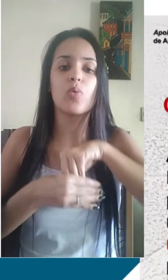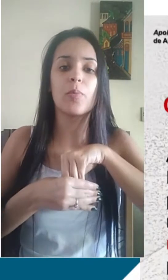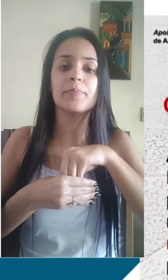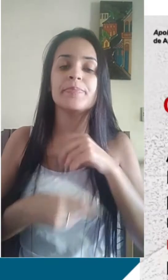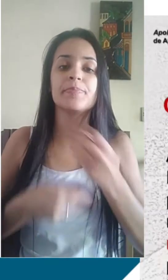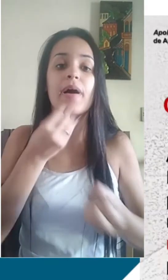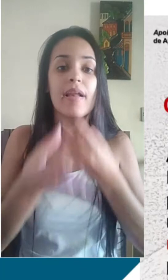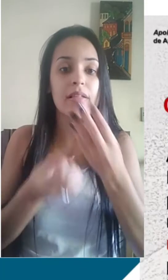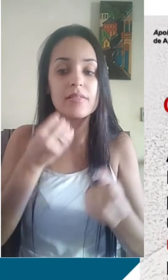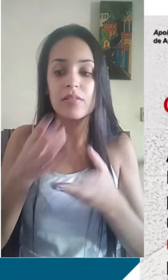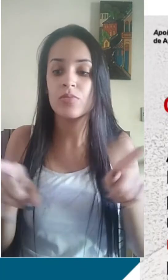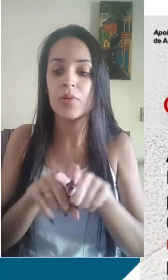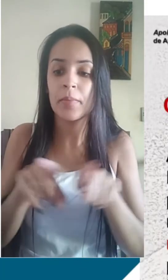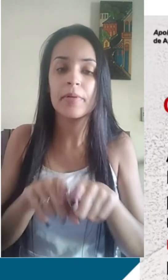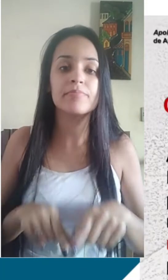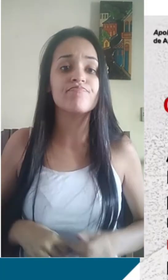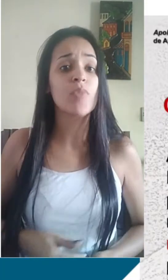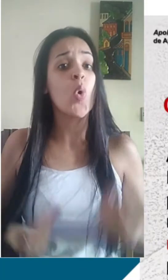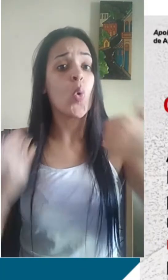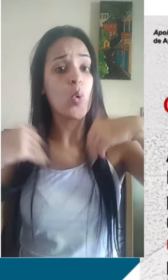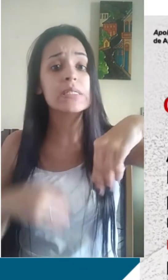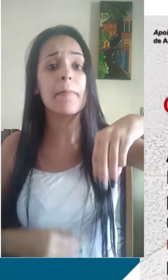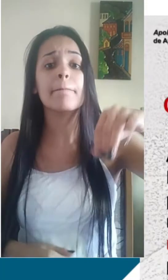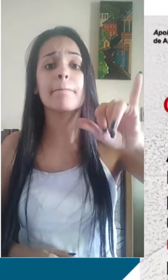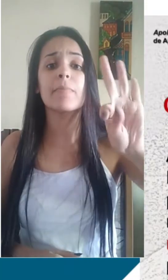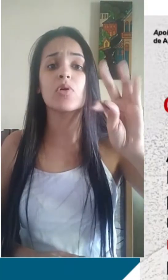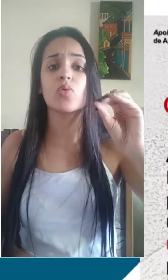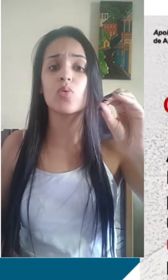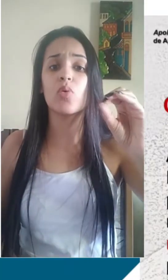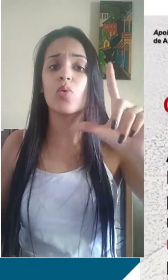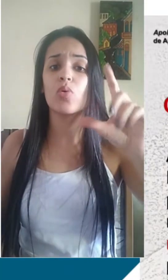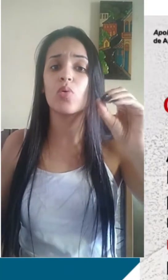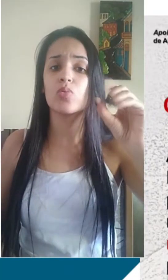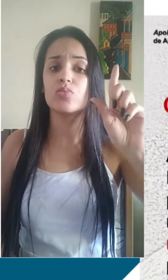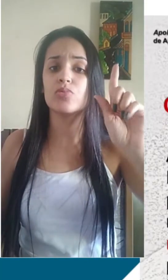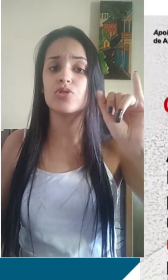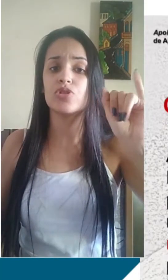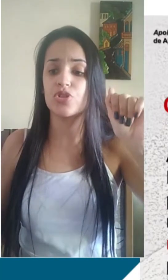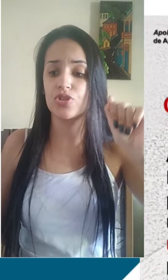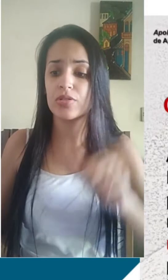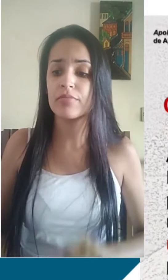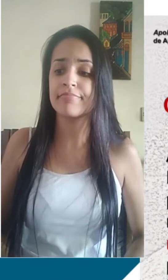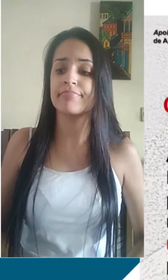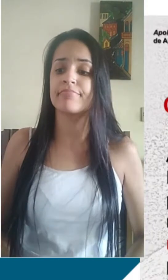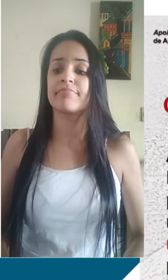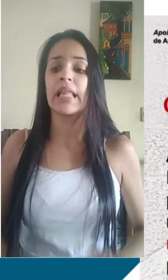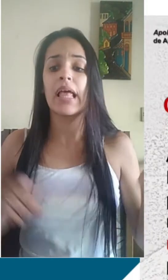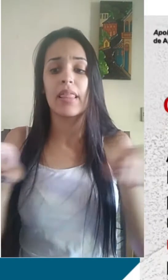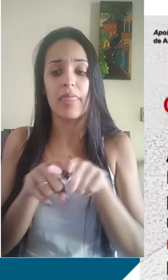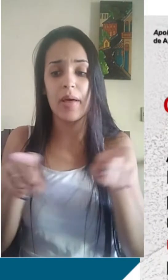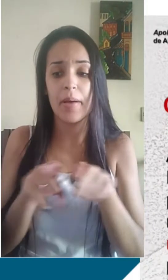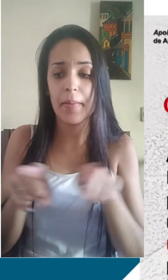primeiro é quanto à utilização de temas recorrentes à cultura clássica, a sua mitologia. E o